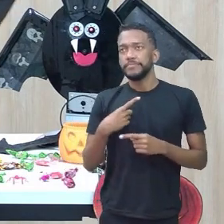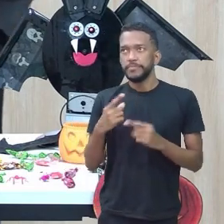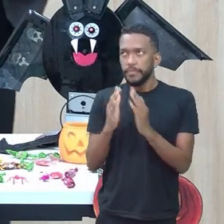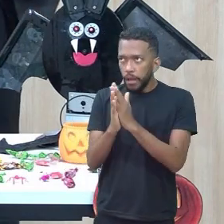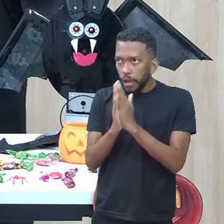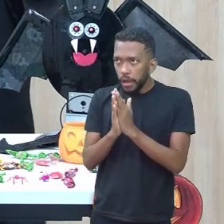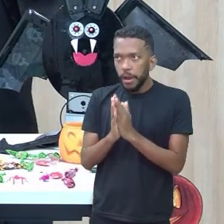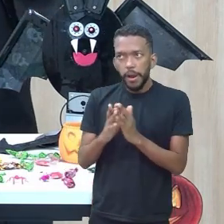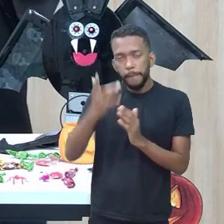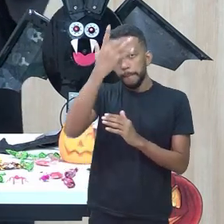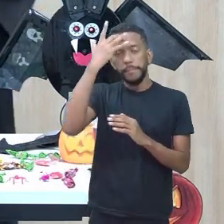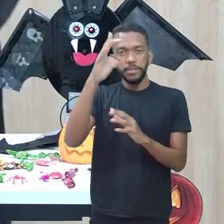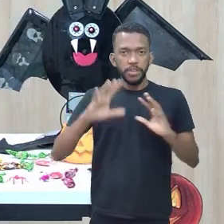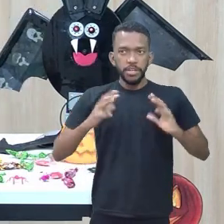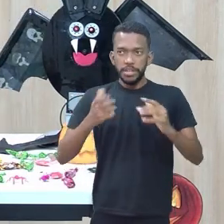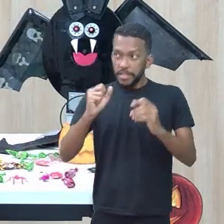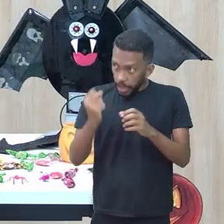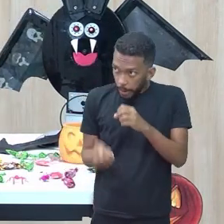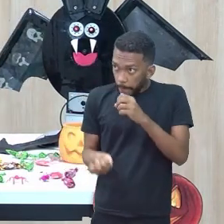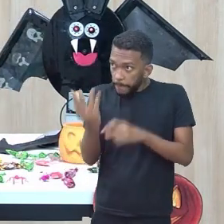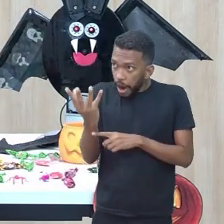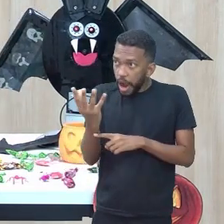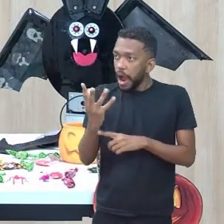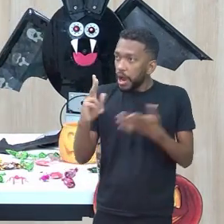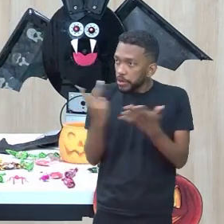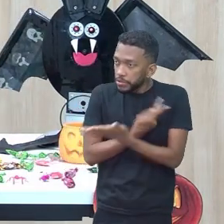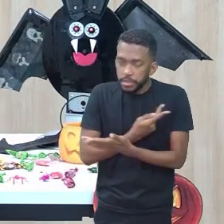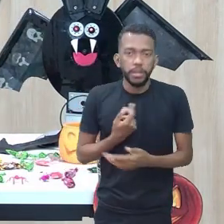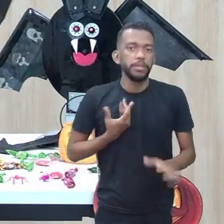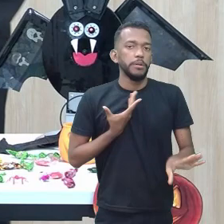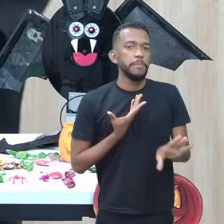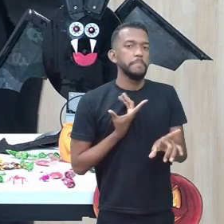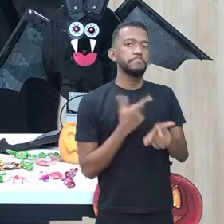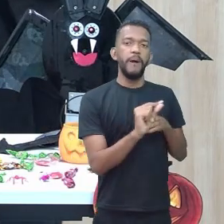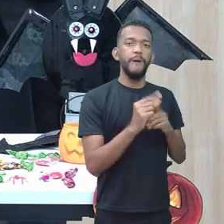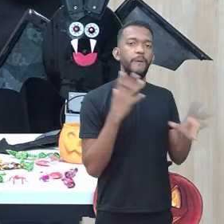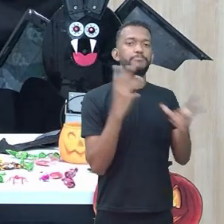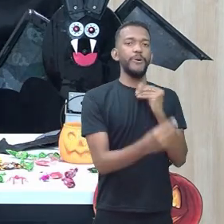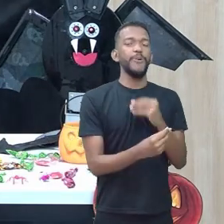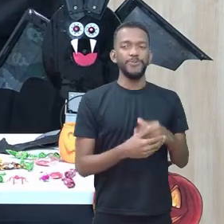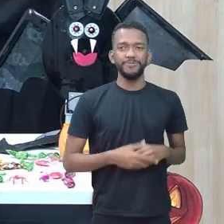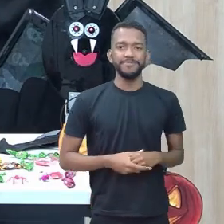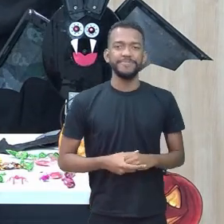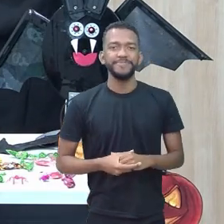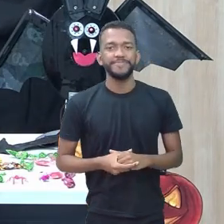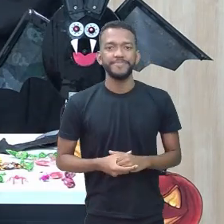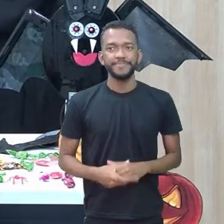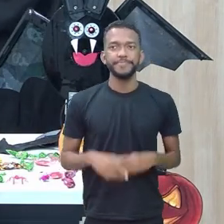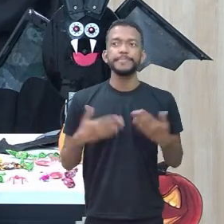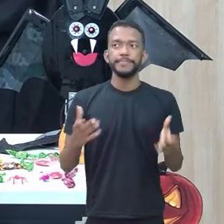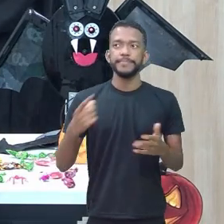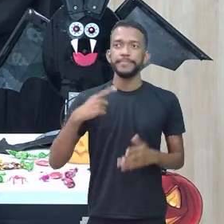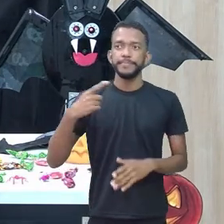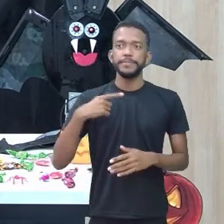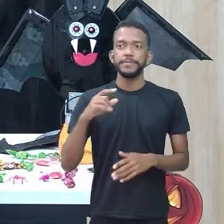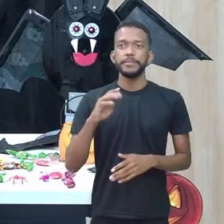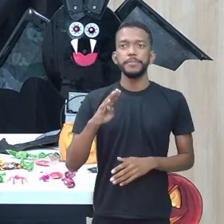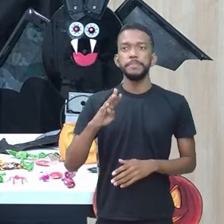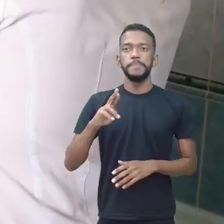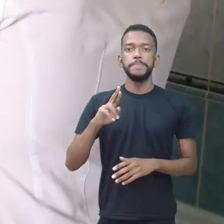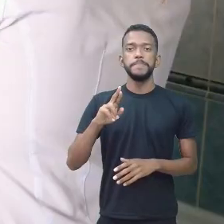invocar, até que tem gente corajosa. Na hora que algo aconteceu de errado, sai correndo na velocidade maior do mundo. Então nós temos a Bloody Mary,